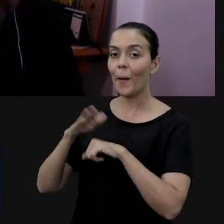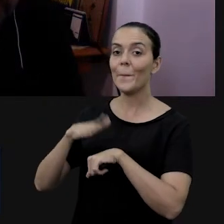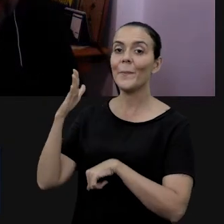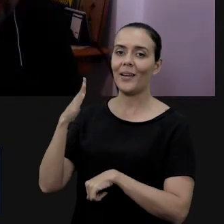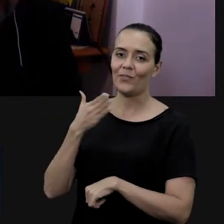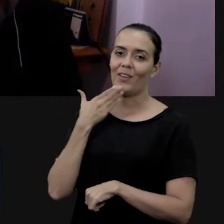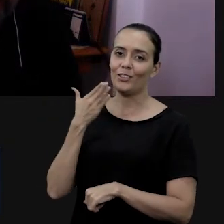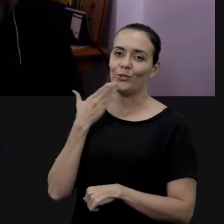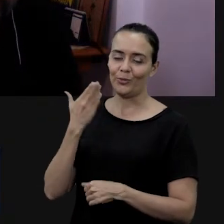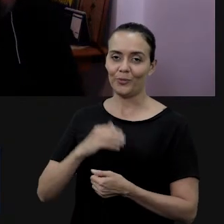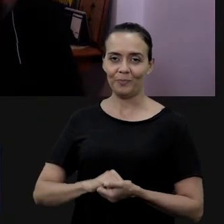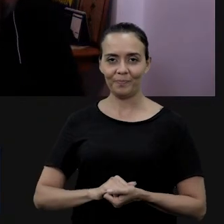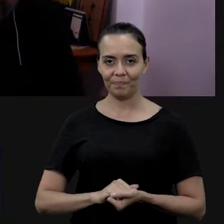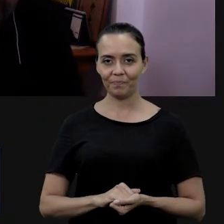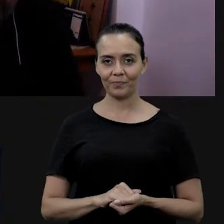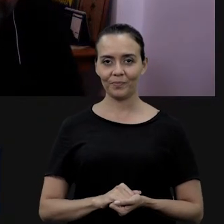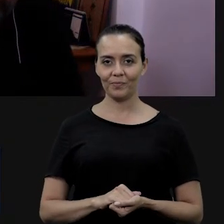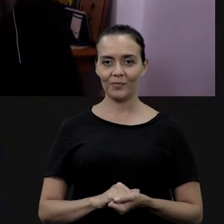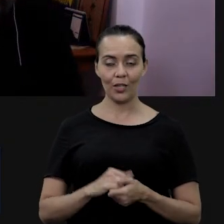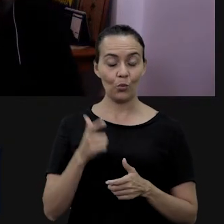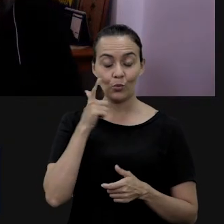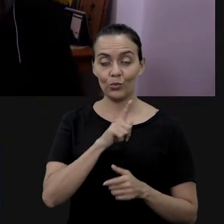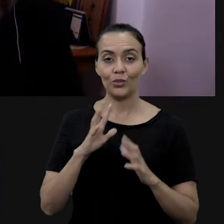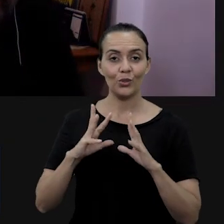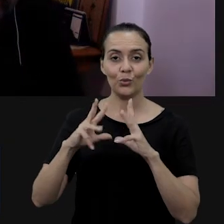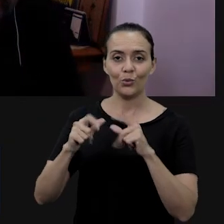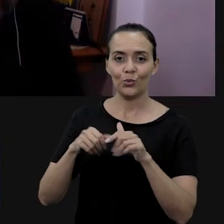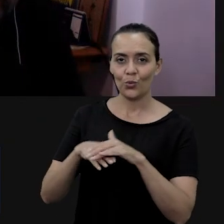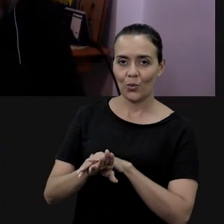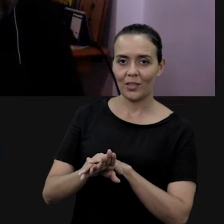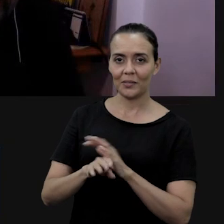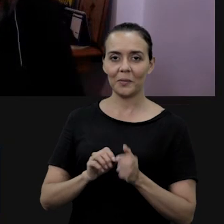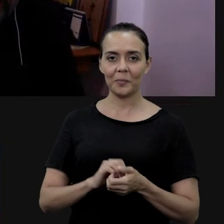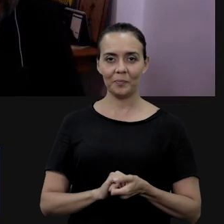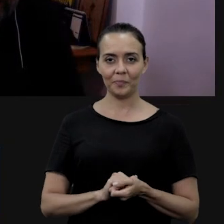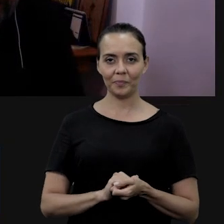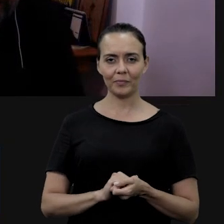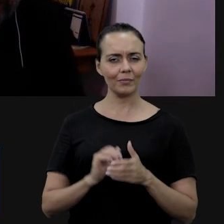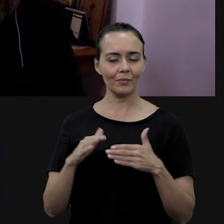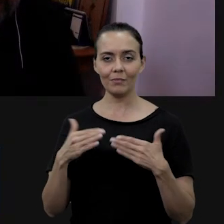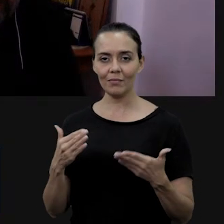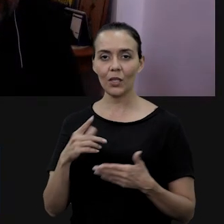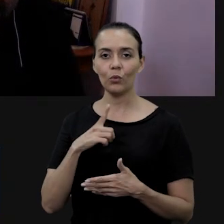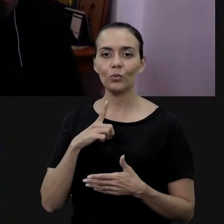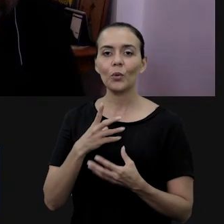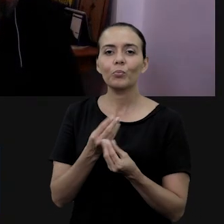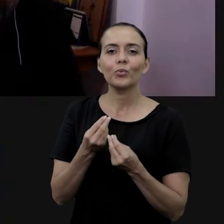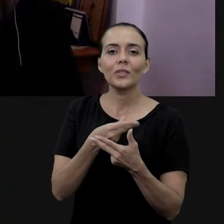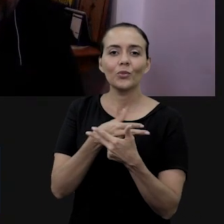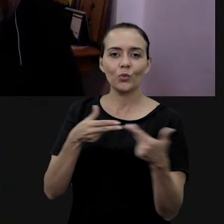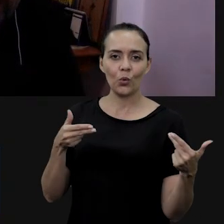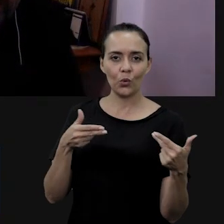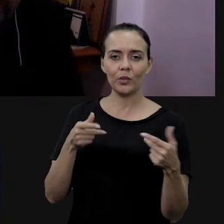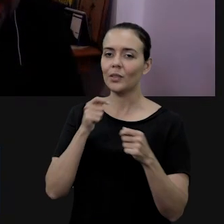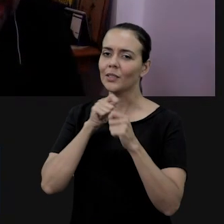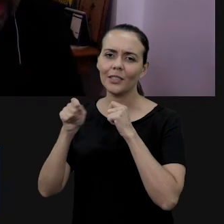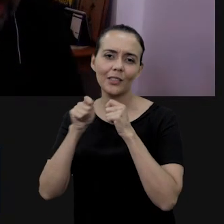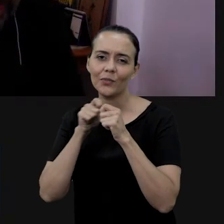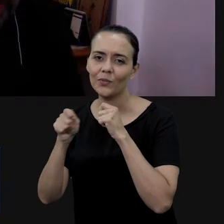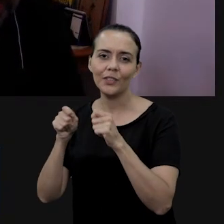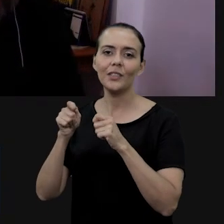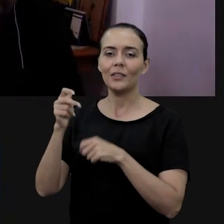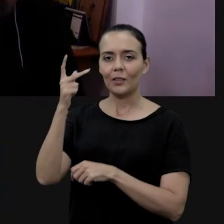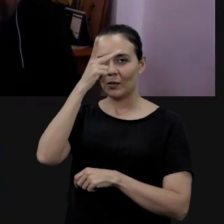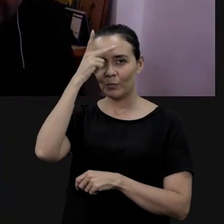áudio realmente é possível guardar tudo que eu tenho. Então, assim, eu tenho muita coisa, tanto